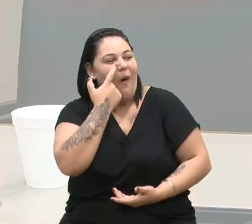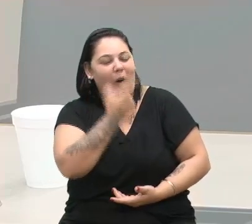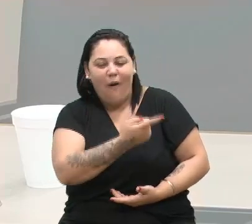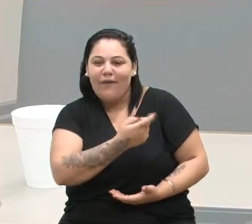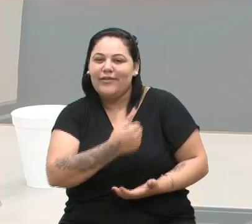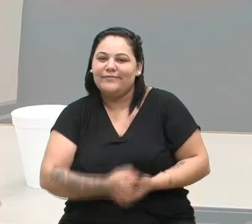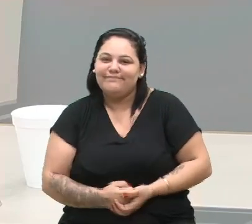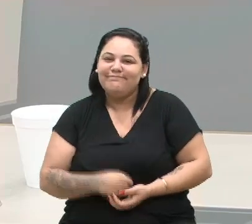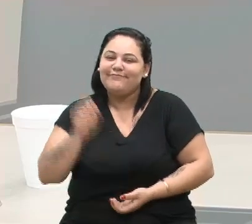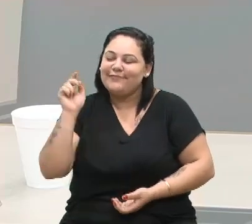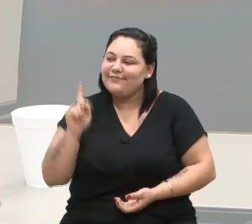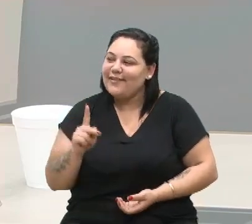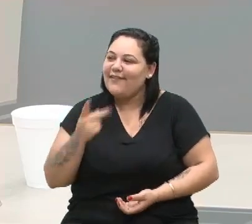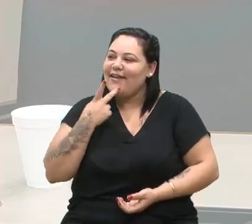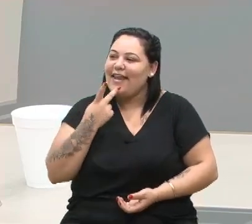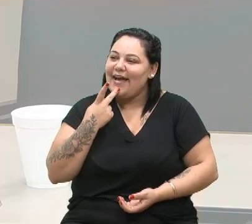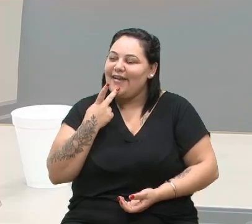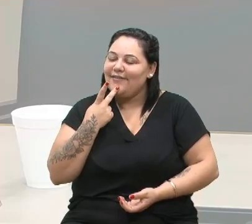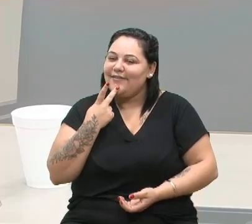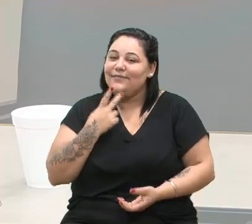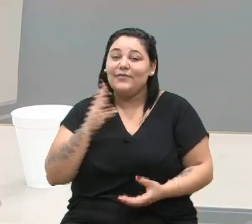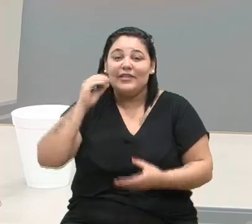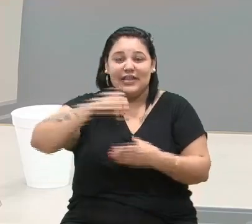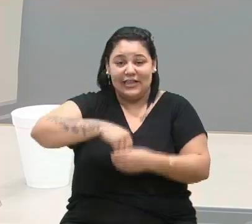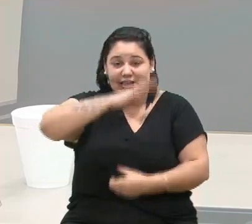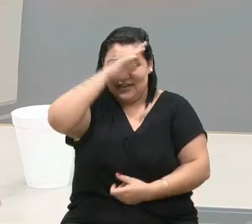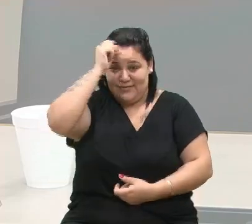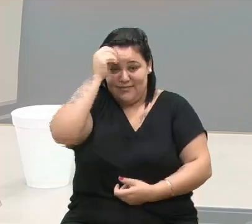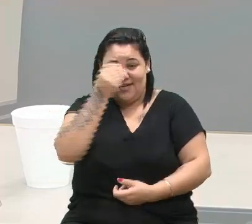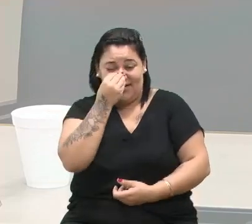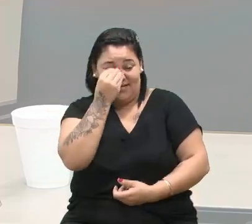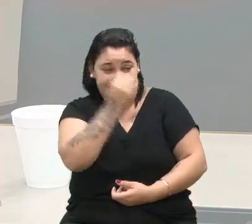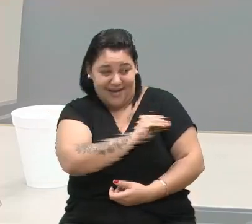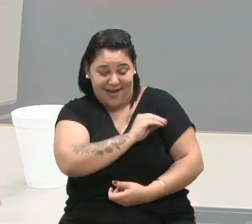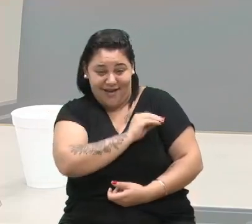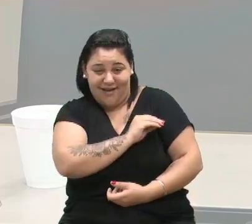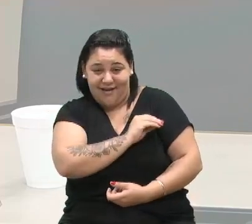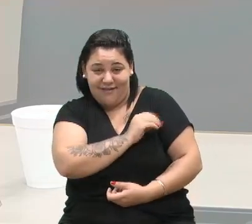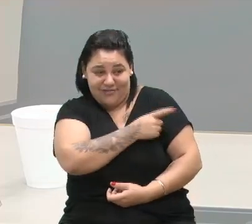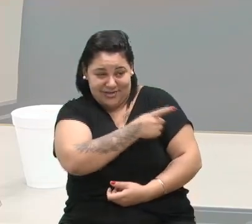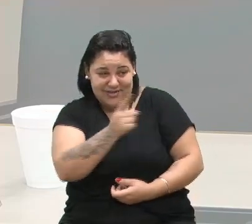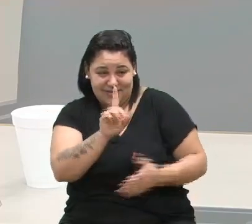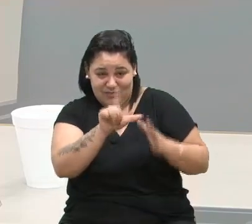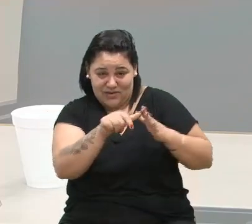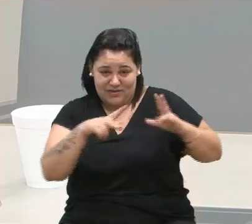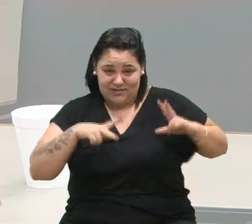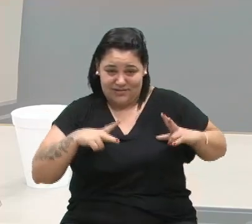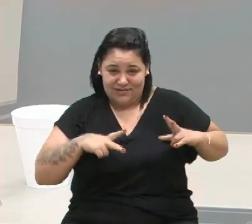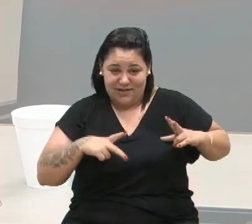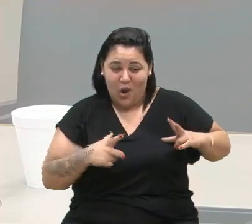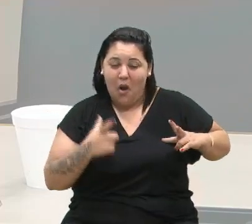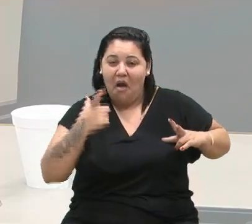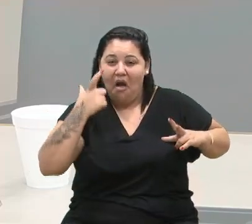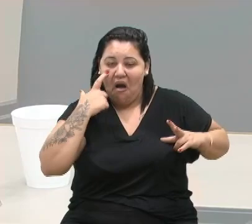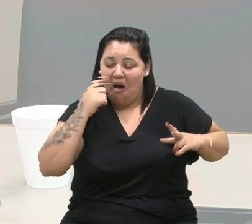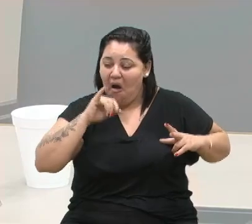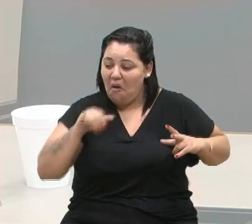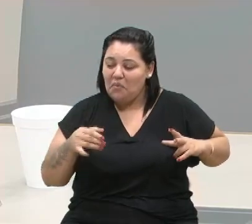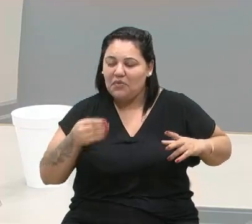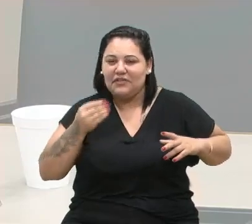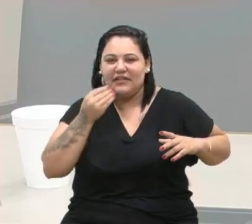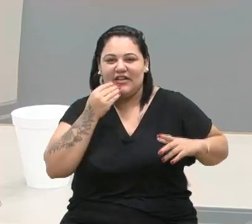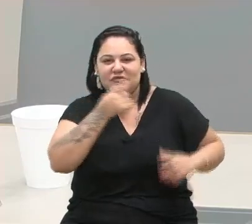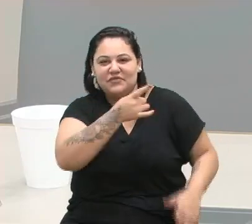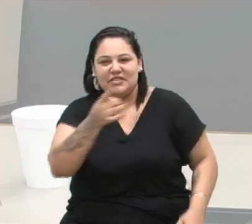da Câmara que vocês iam ser desprezados depois da privatização, olha a oportunidade de que vocês têm